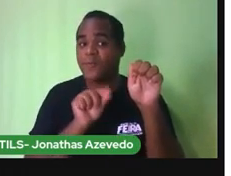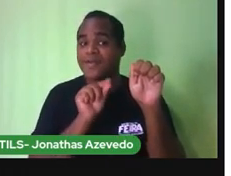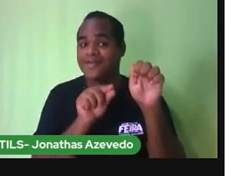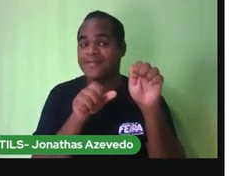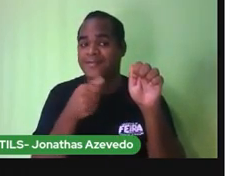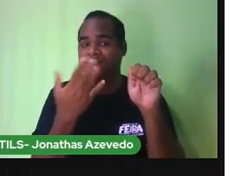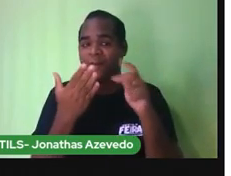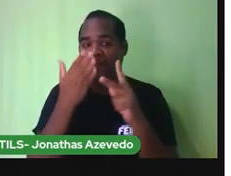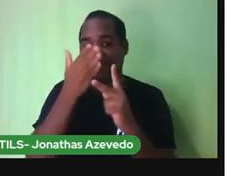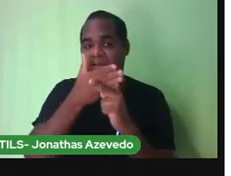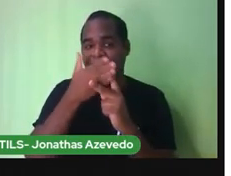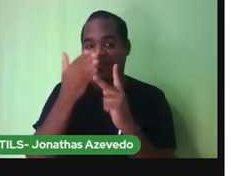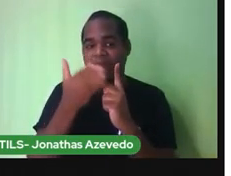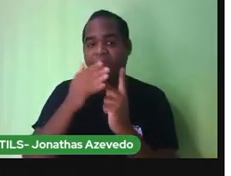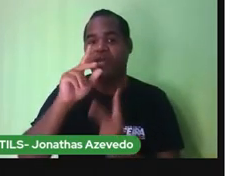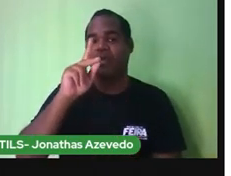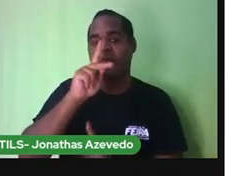tá